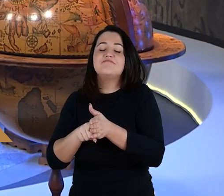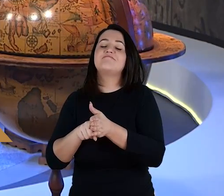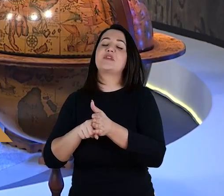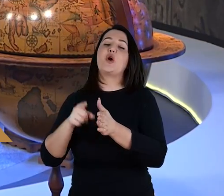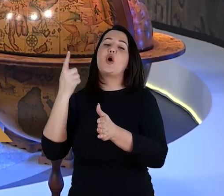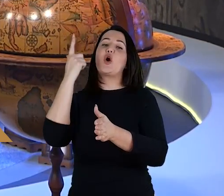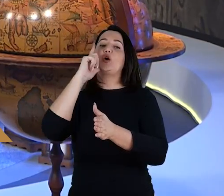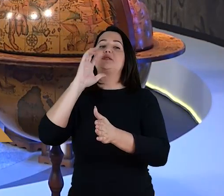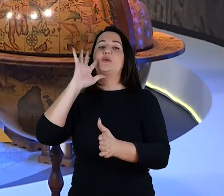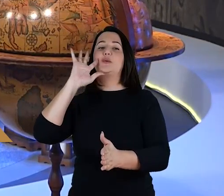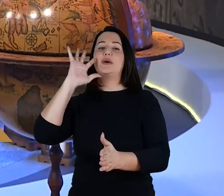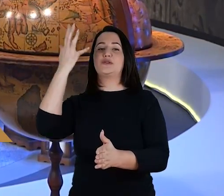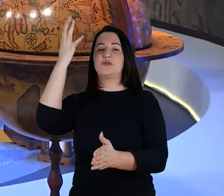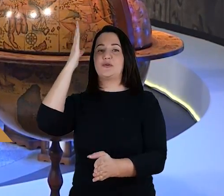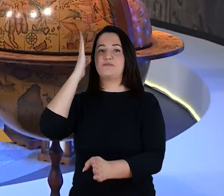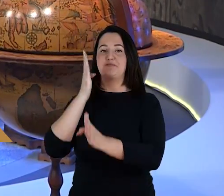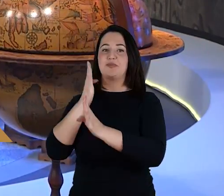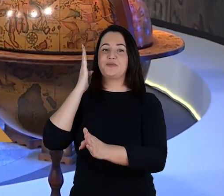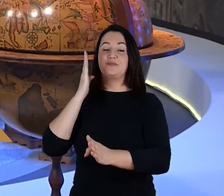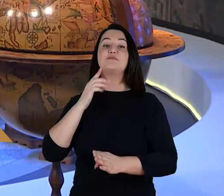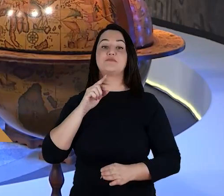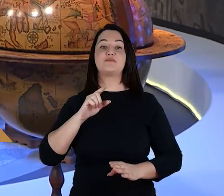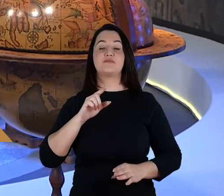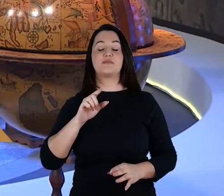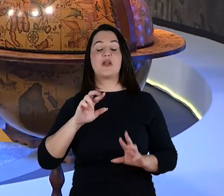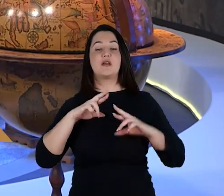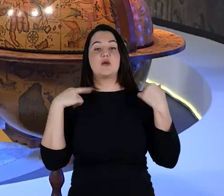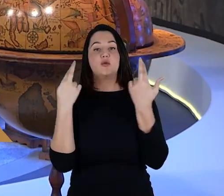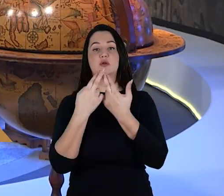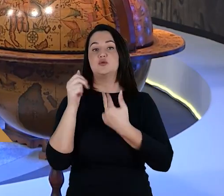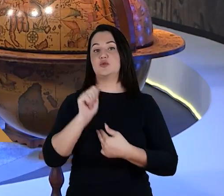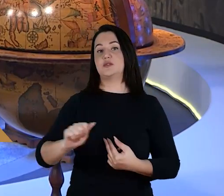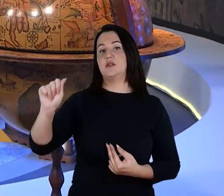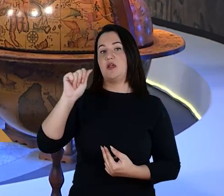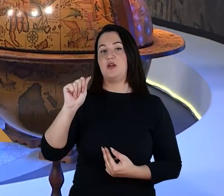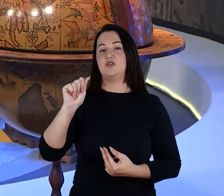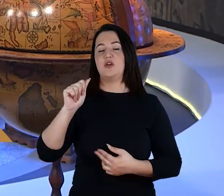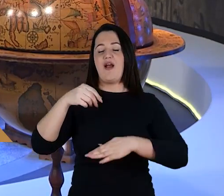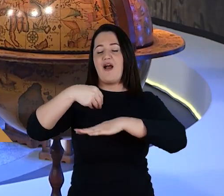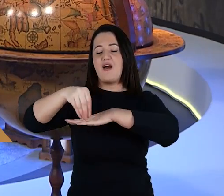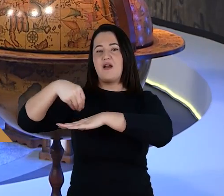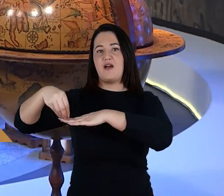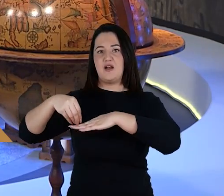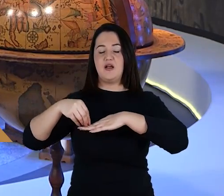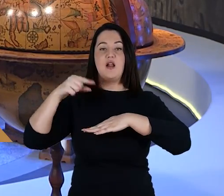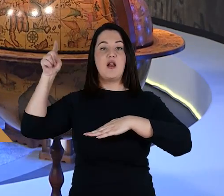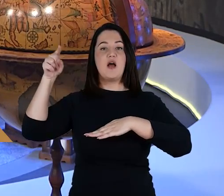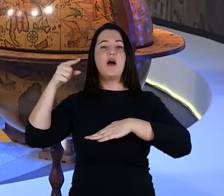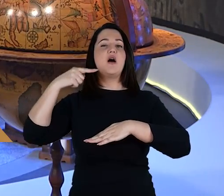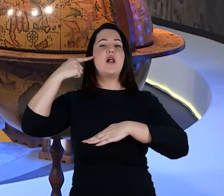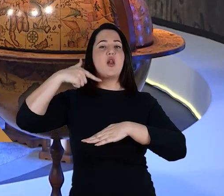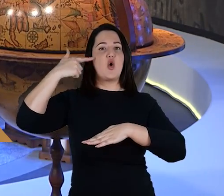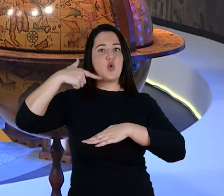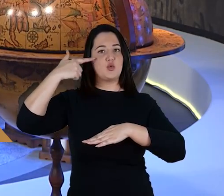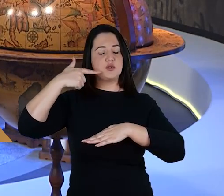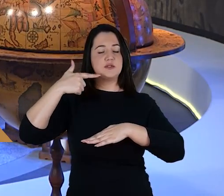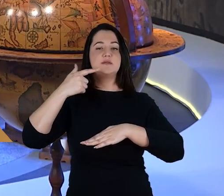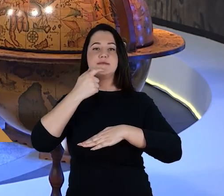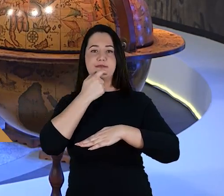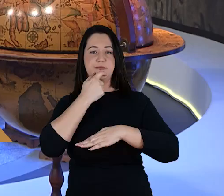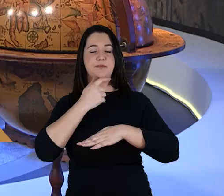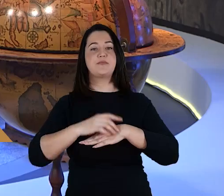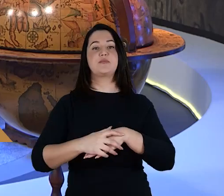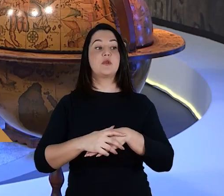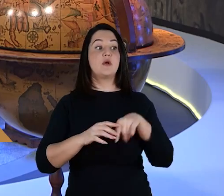Em uma reunião da Sociedade para a Arqueologia Bíblica em Londres, um jovem, conhecido estudioso orientalista que se